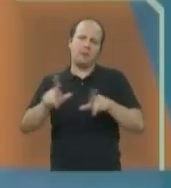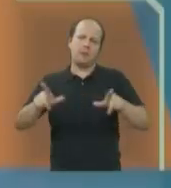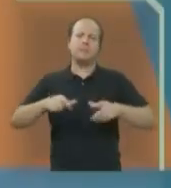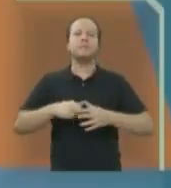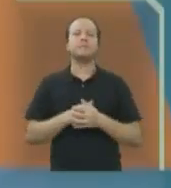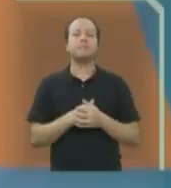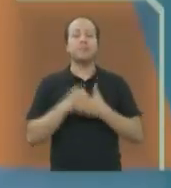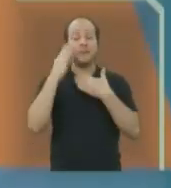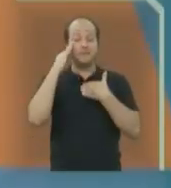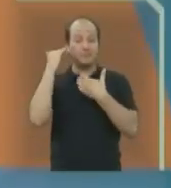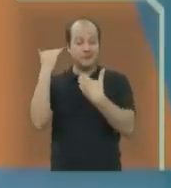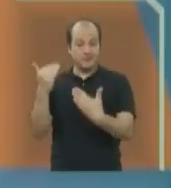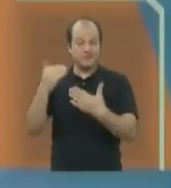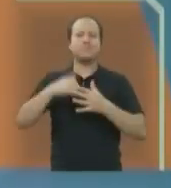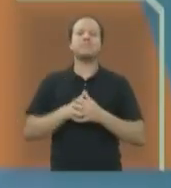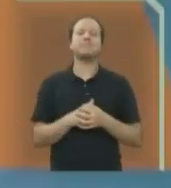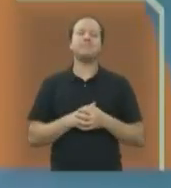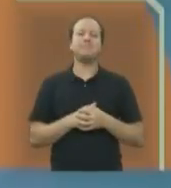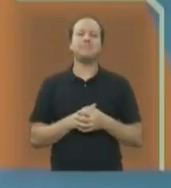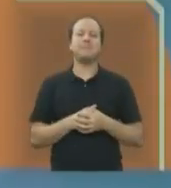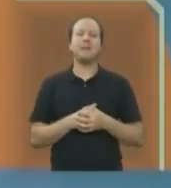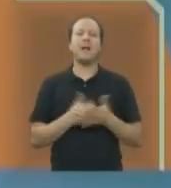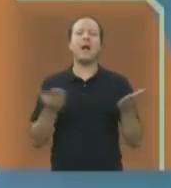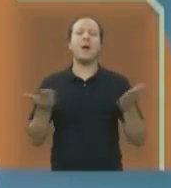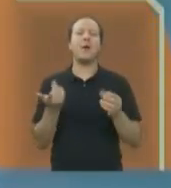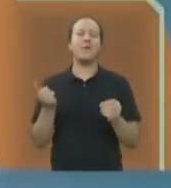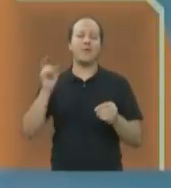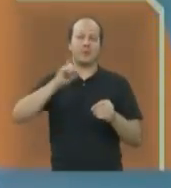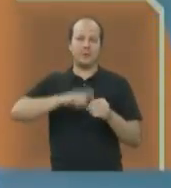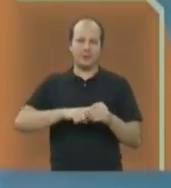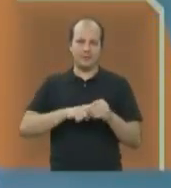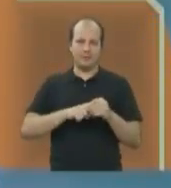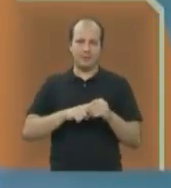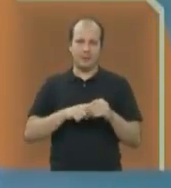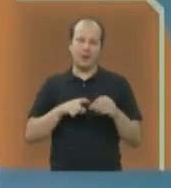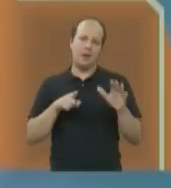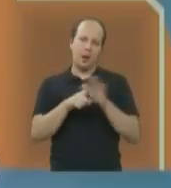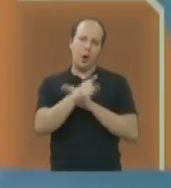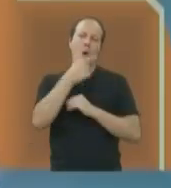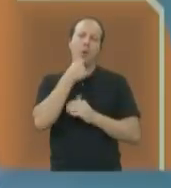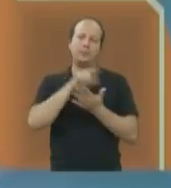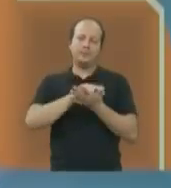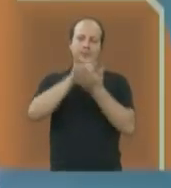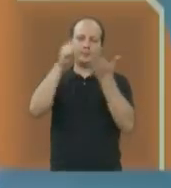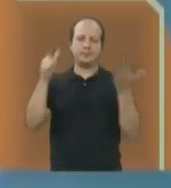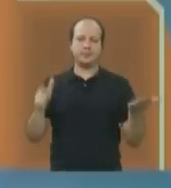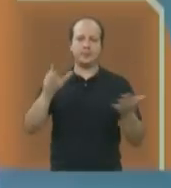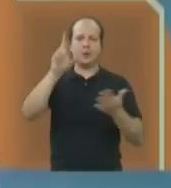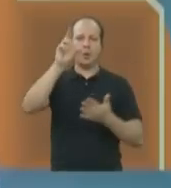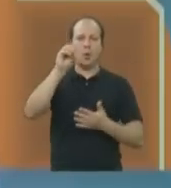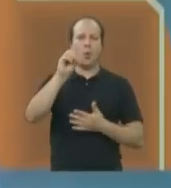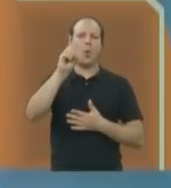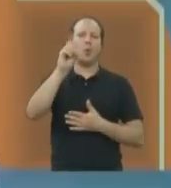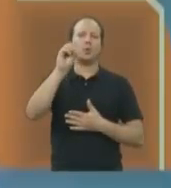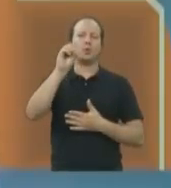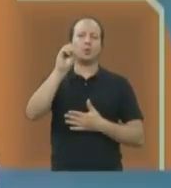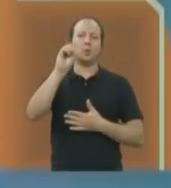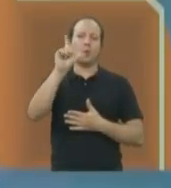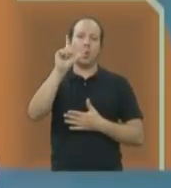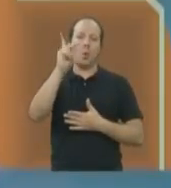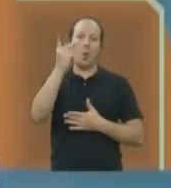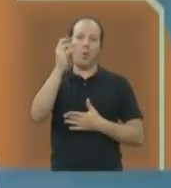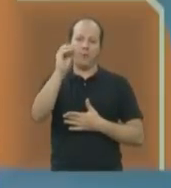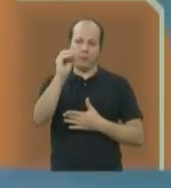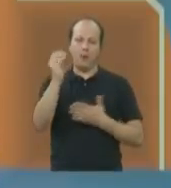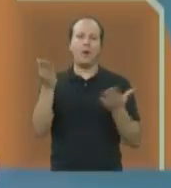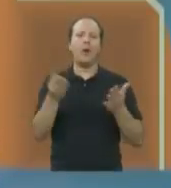Muito obrigada. E voltamos agora com o âncora do Jornal da Gazeta, Rodolfo Gamberini. Gamberini, por favor,